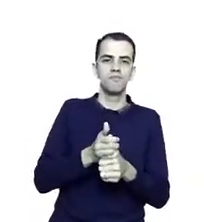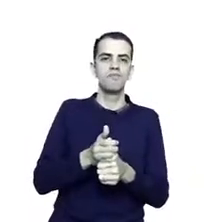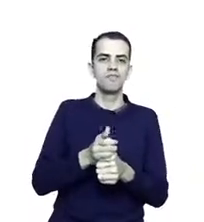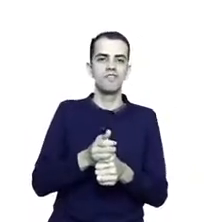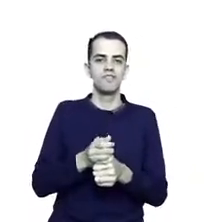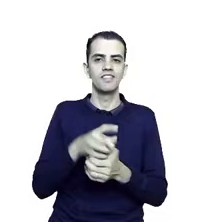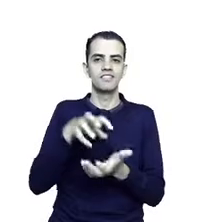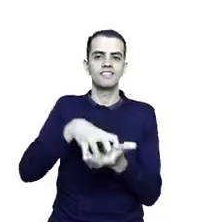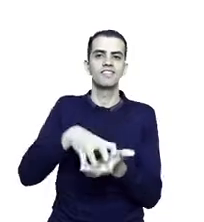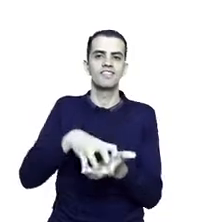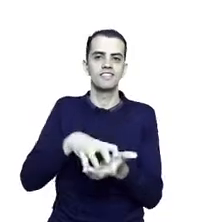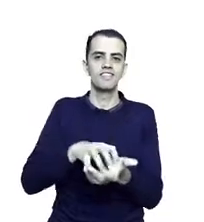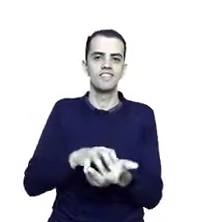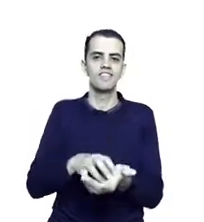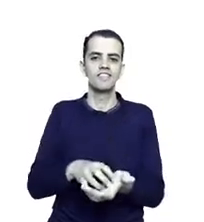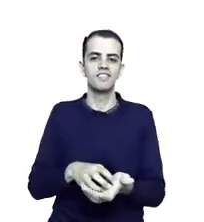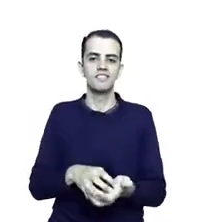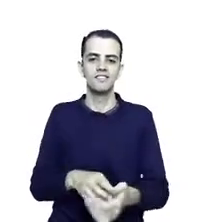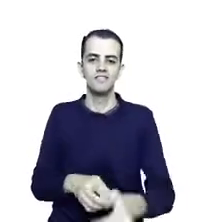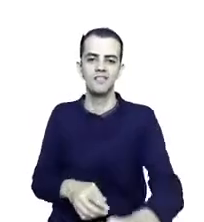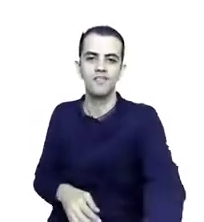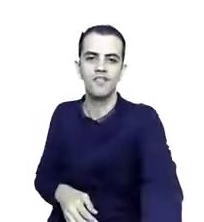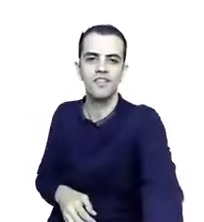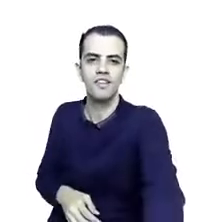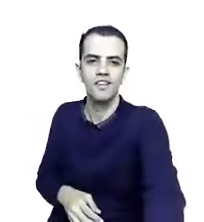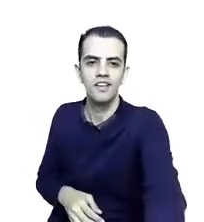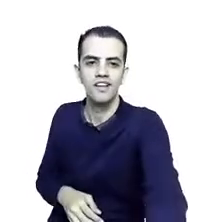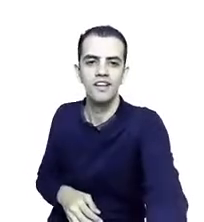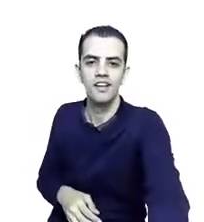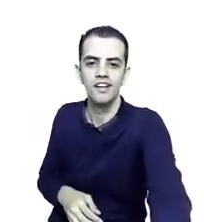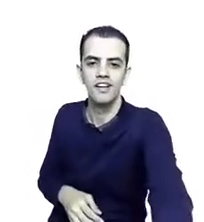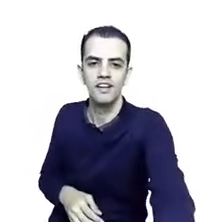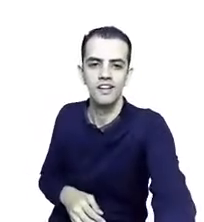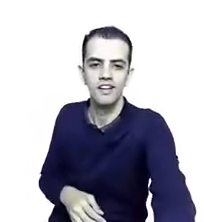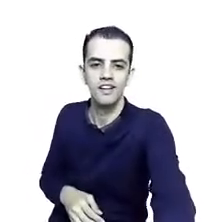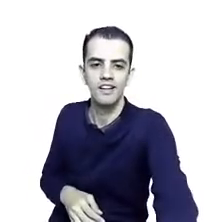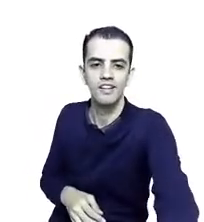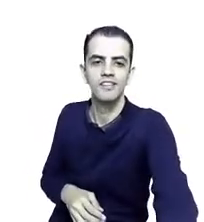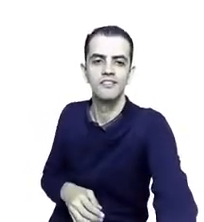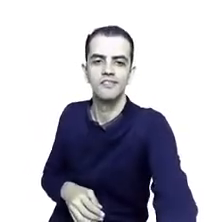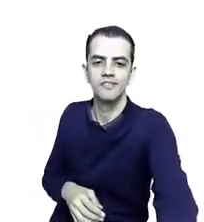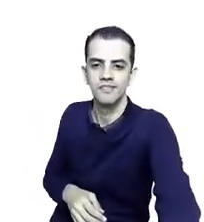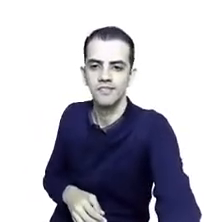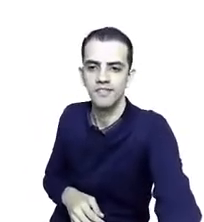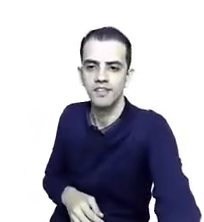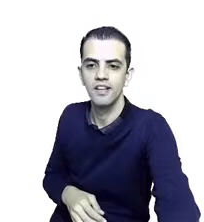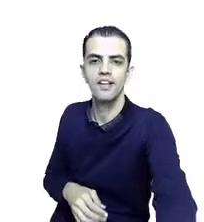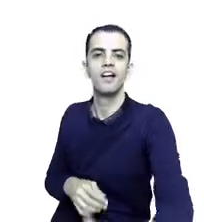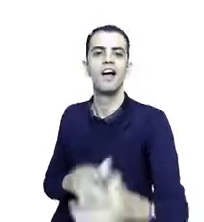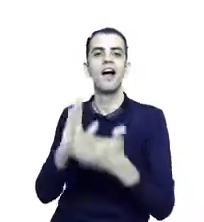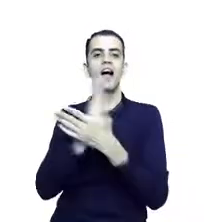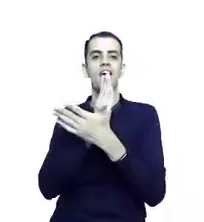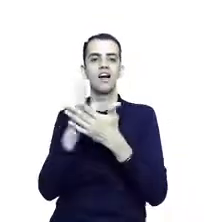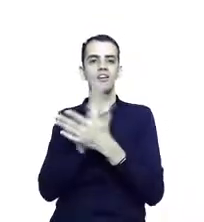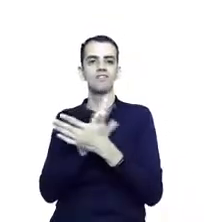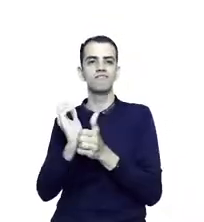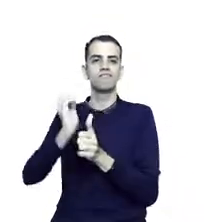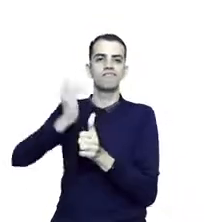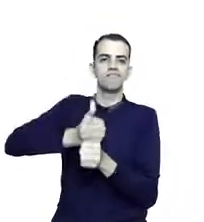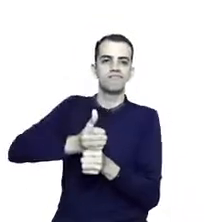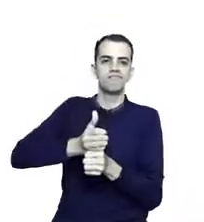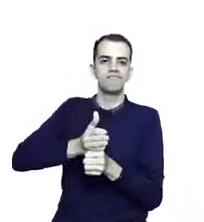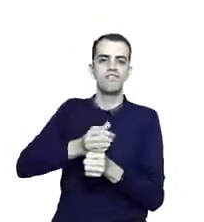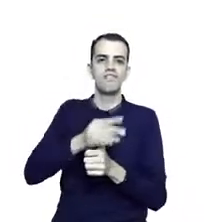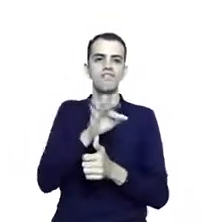ali, né? Então, a gente tem alguns outros casos que a gente fez transplante osteocondral a fresco, mas da articulação